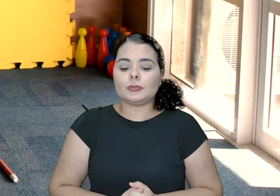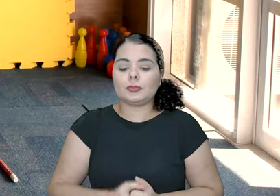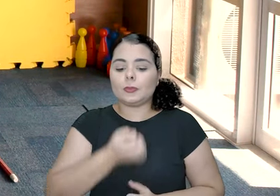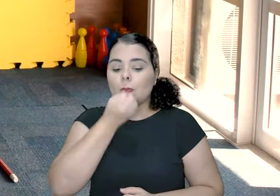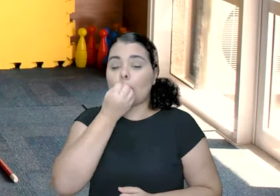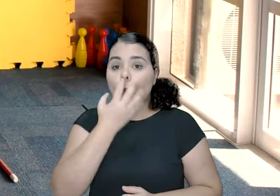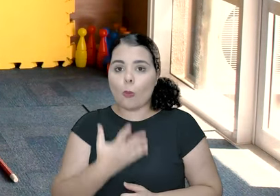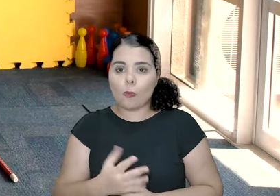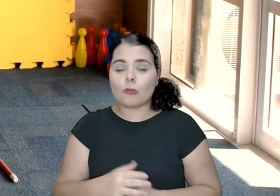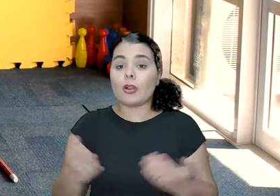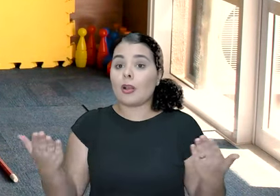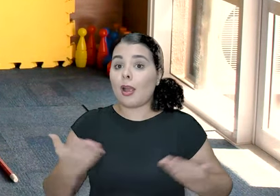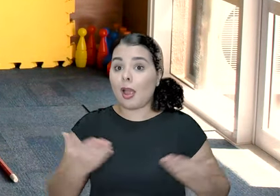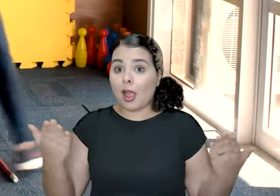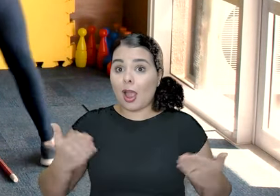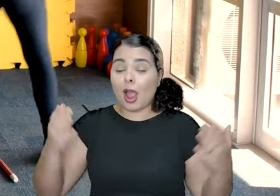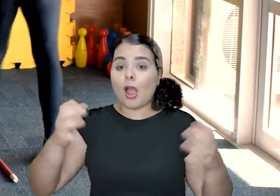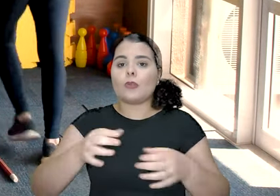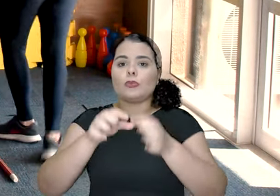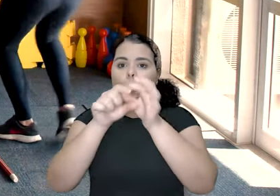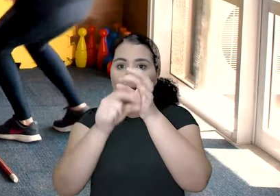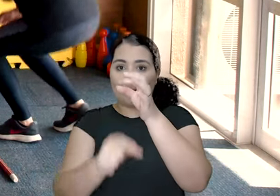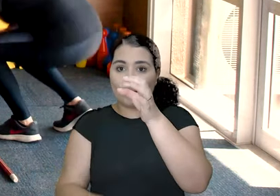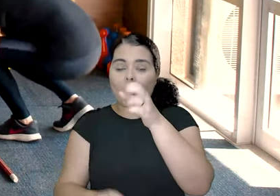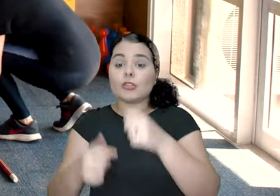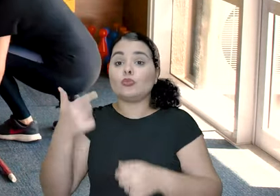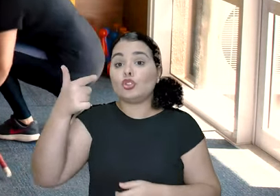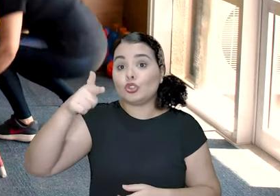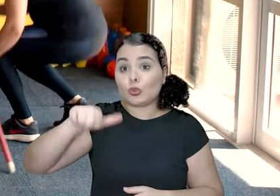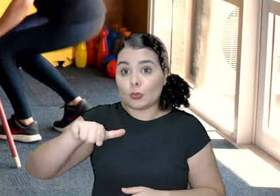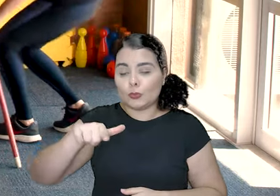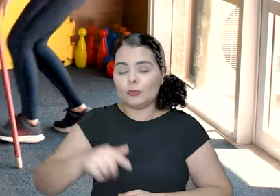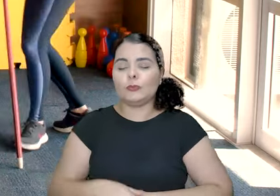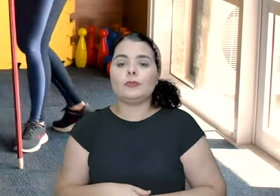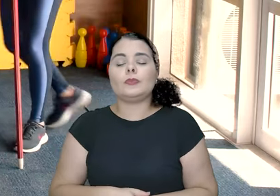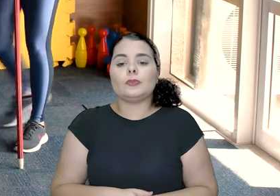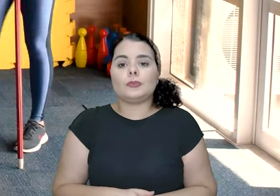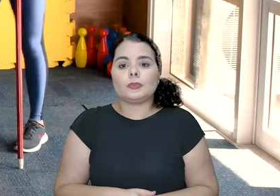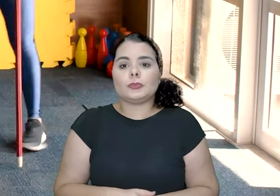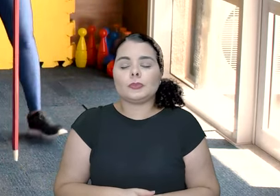Muito bom. Bora pegar o bastão agora novamente.